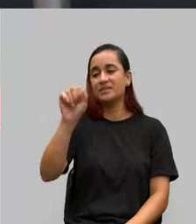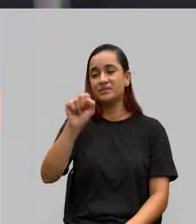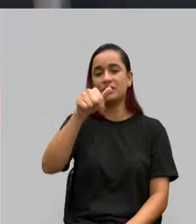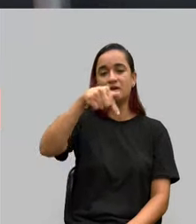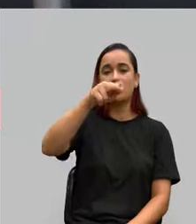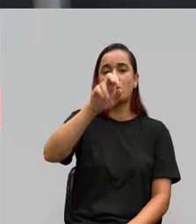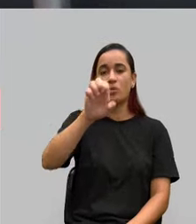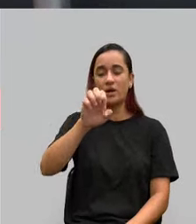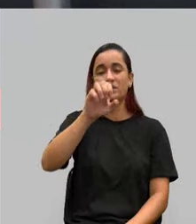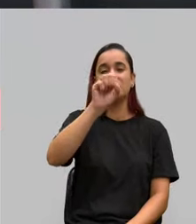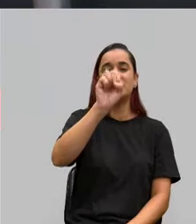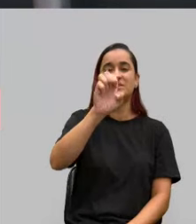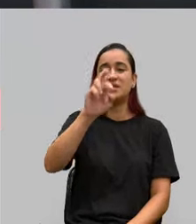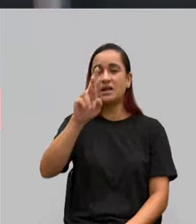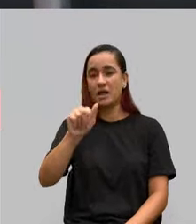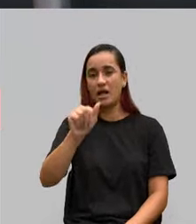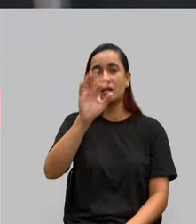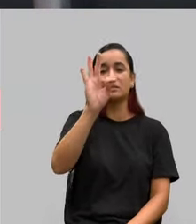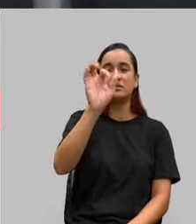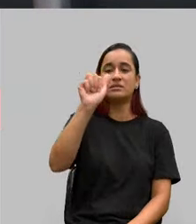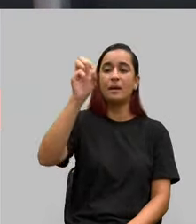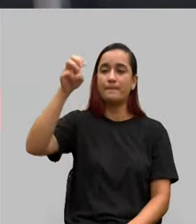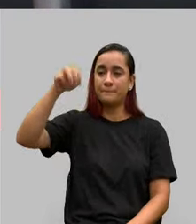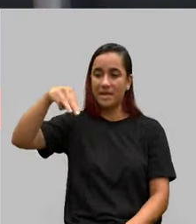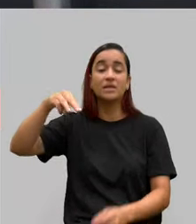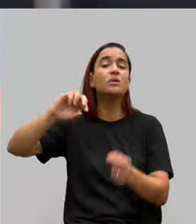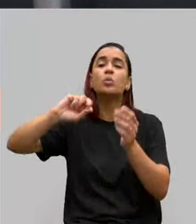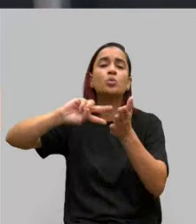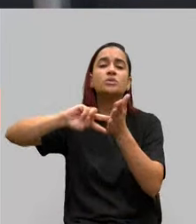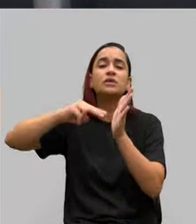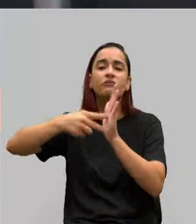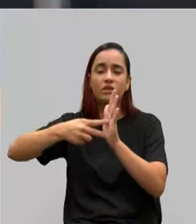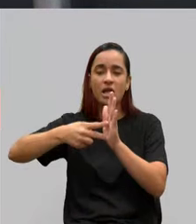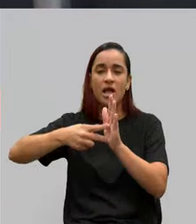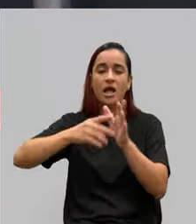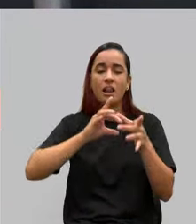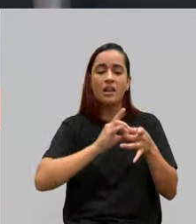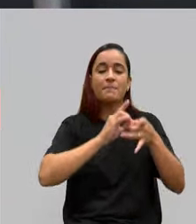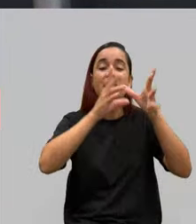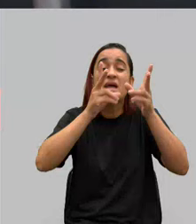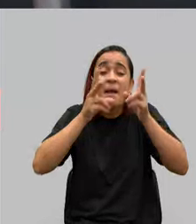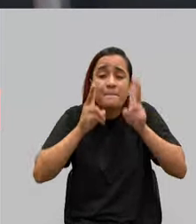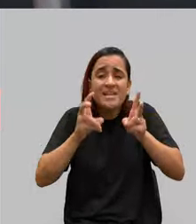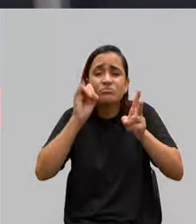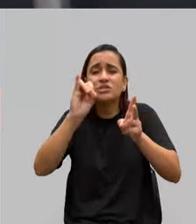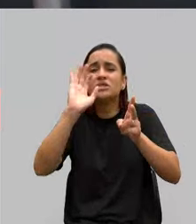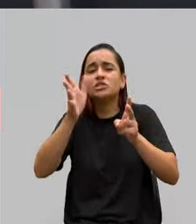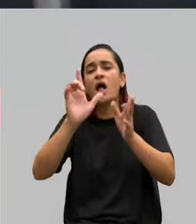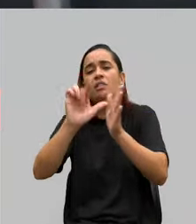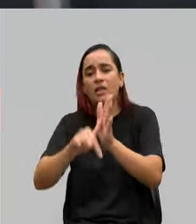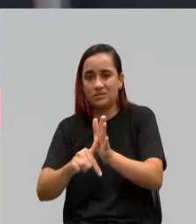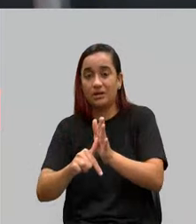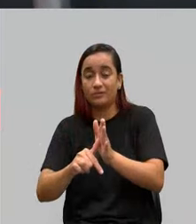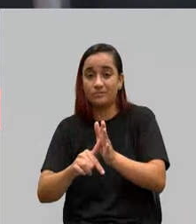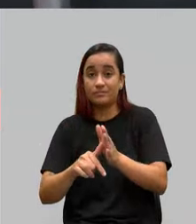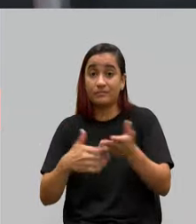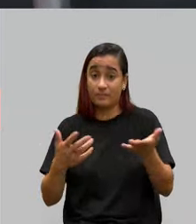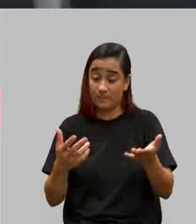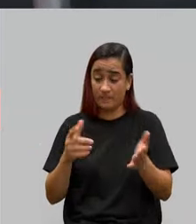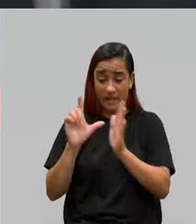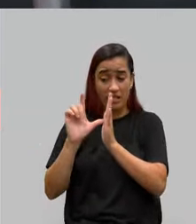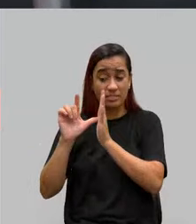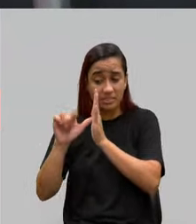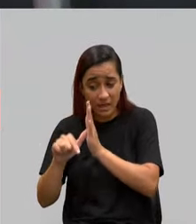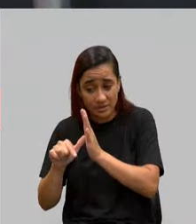que tardia isso anima o nosso espírito tardia